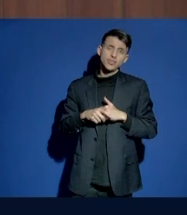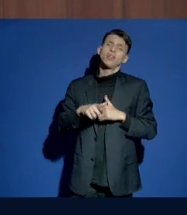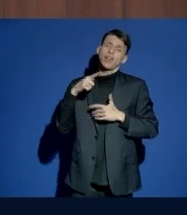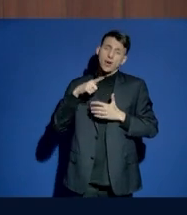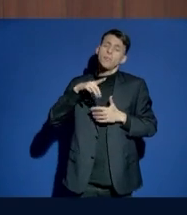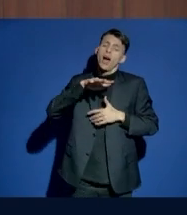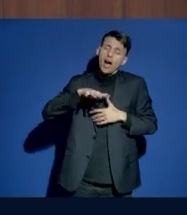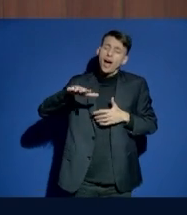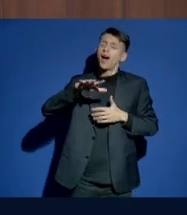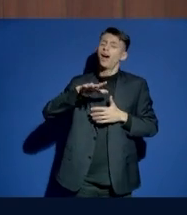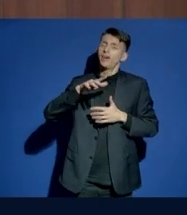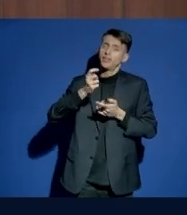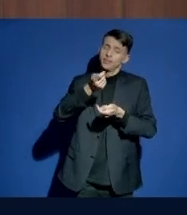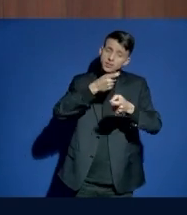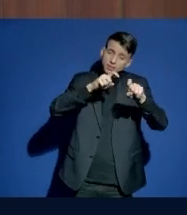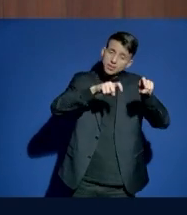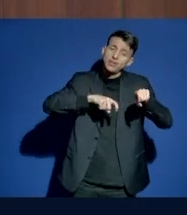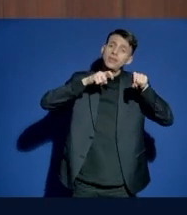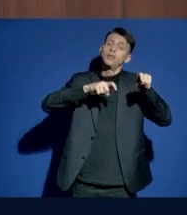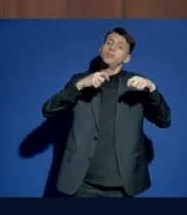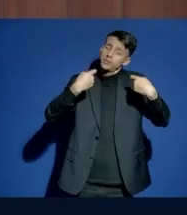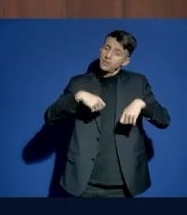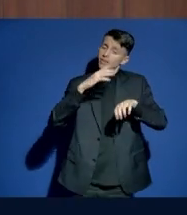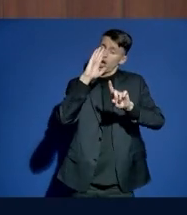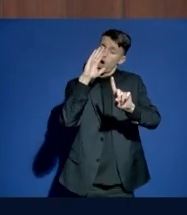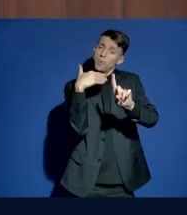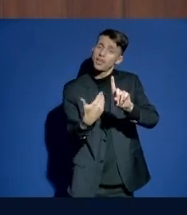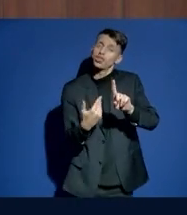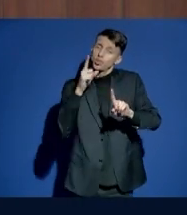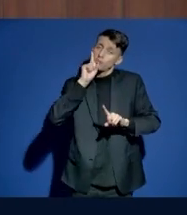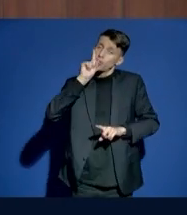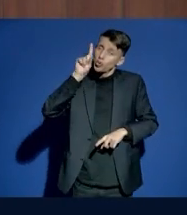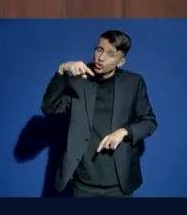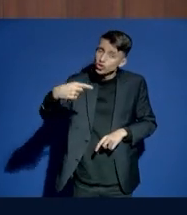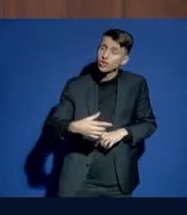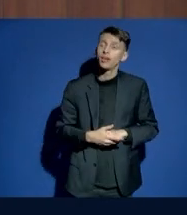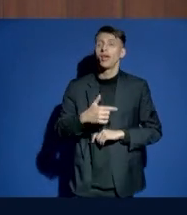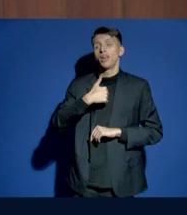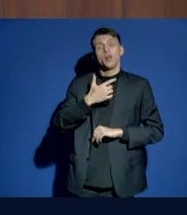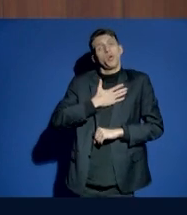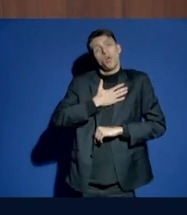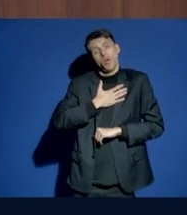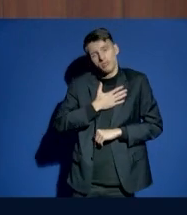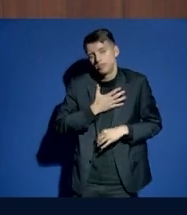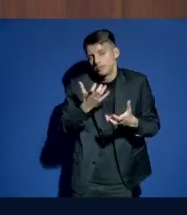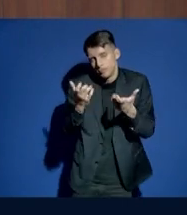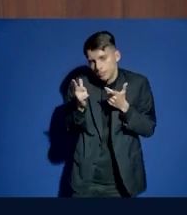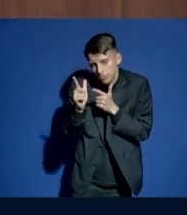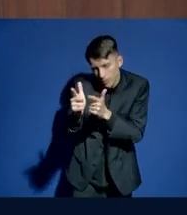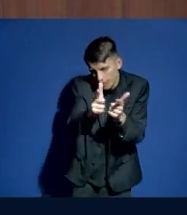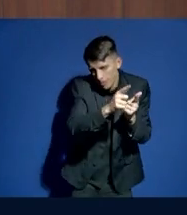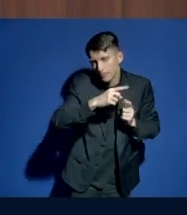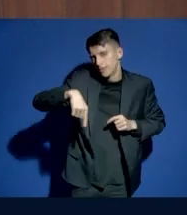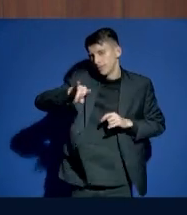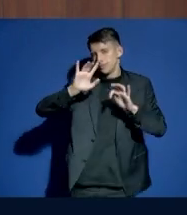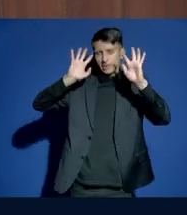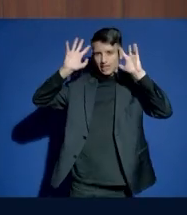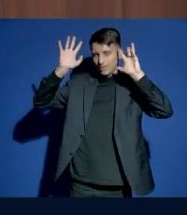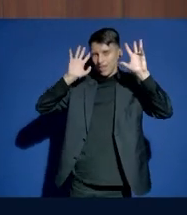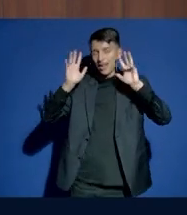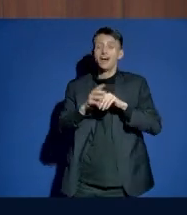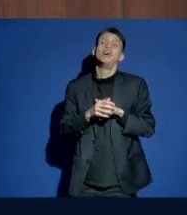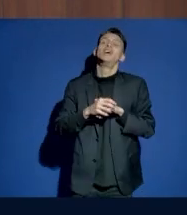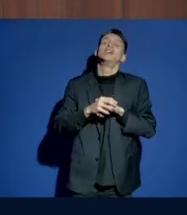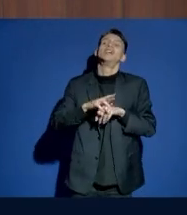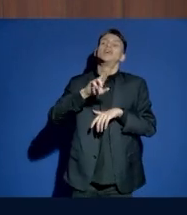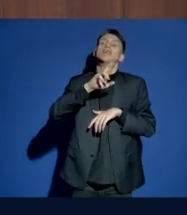que nós temos que entender que tem que ser homenageado todos os dias eu gosto é para provocação de debate vocês entendem não é nada